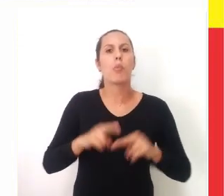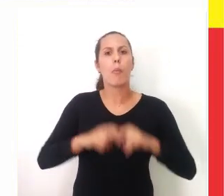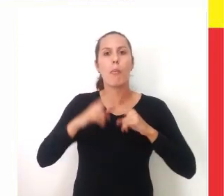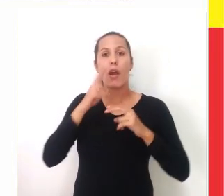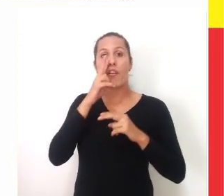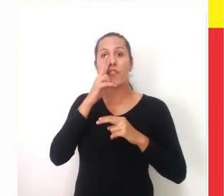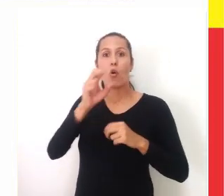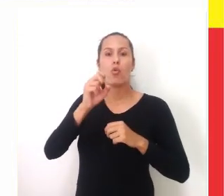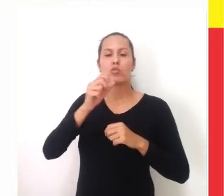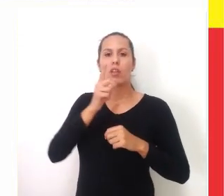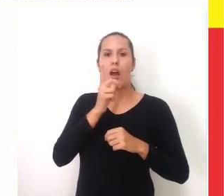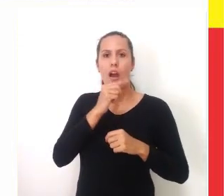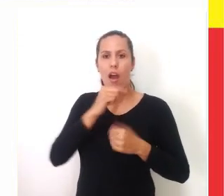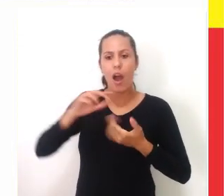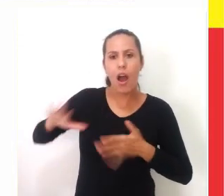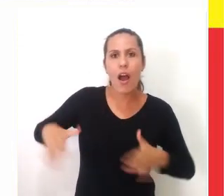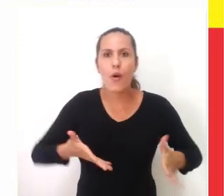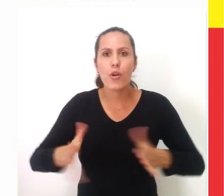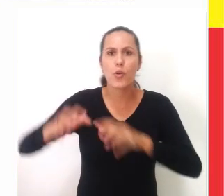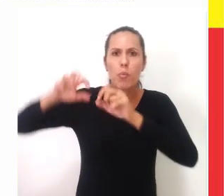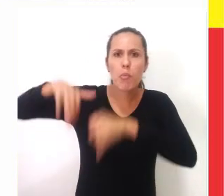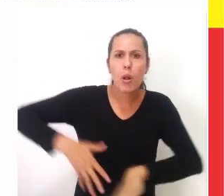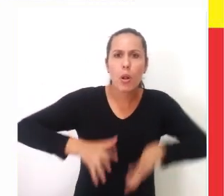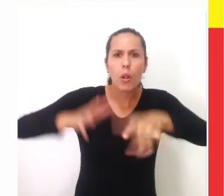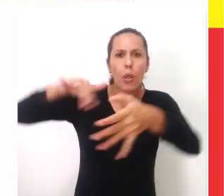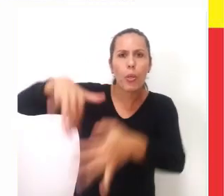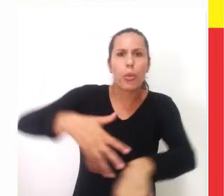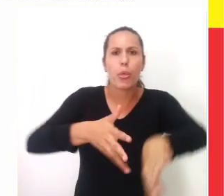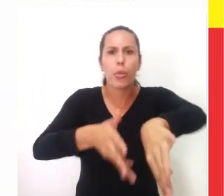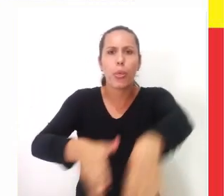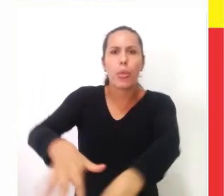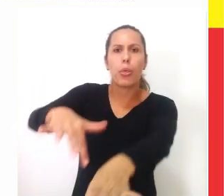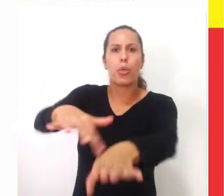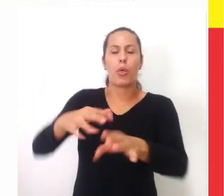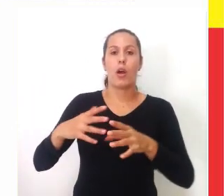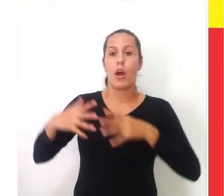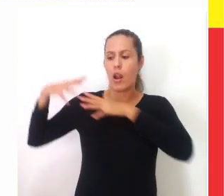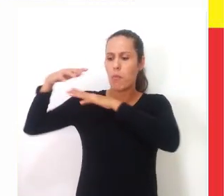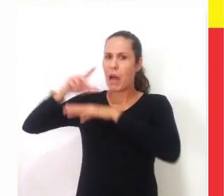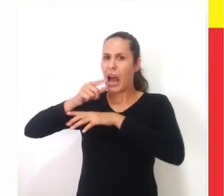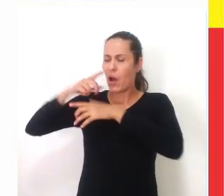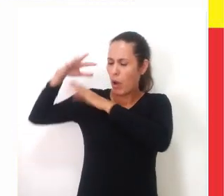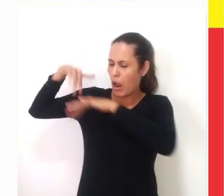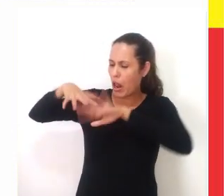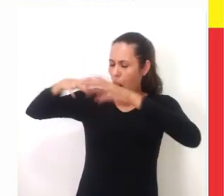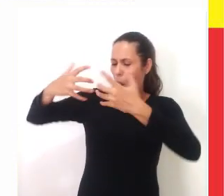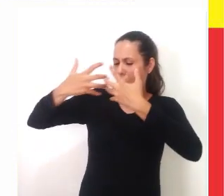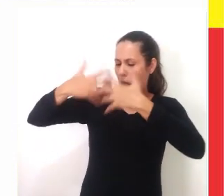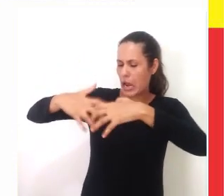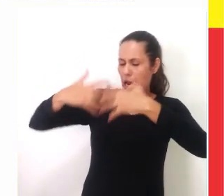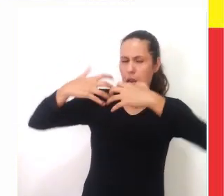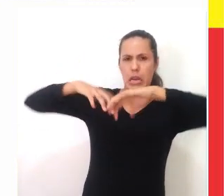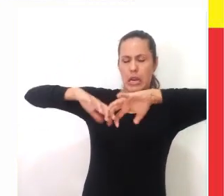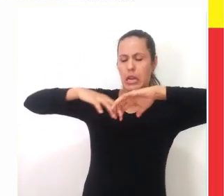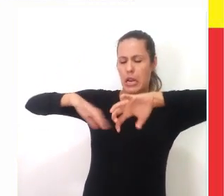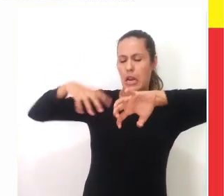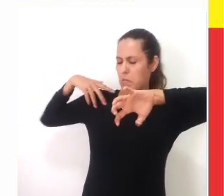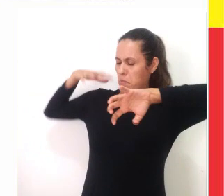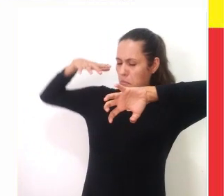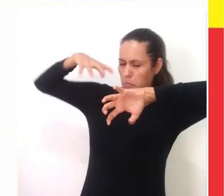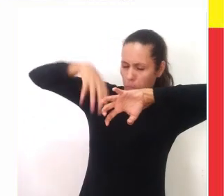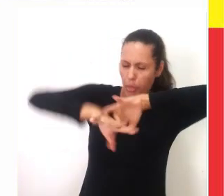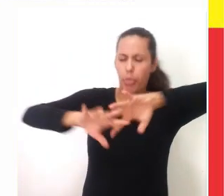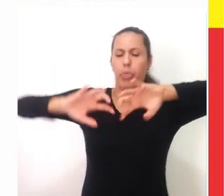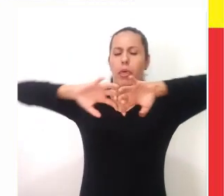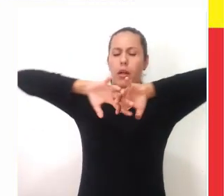da força das águas dos rios. A água dos rios passa por uma turbina, essa turbina se